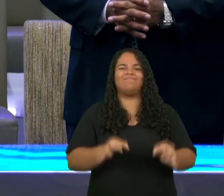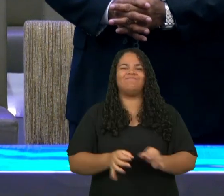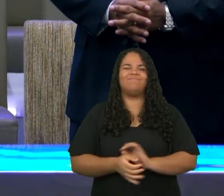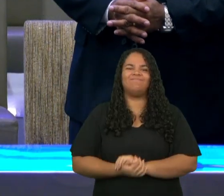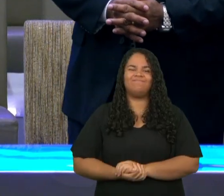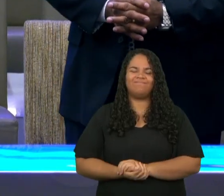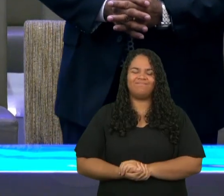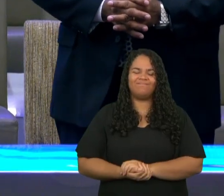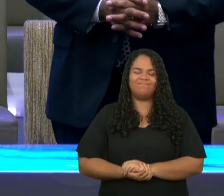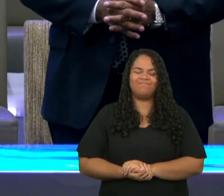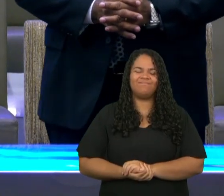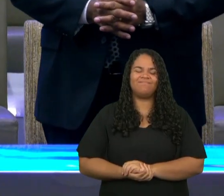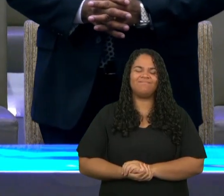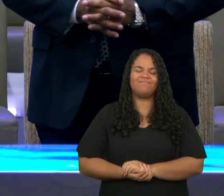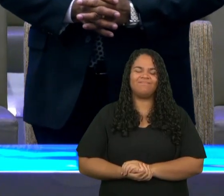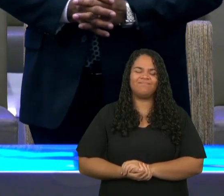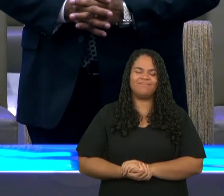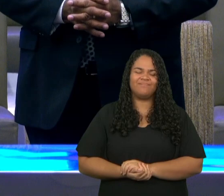Oh,